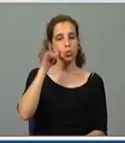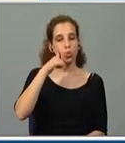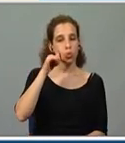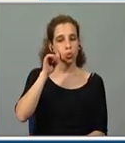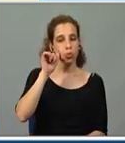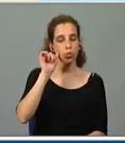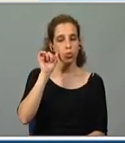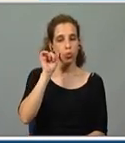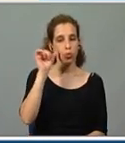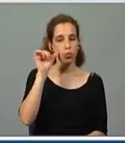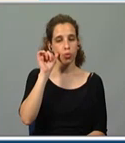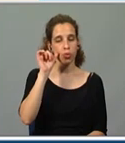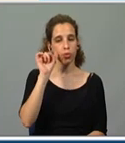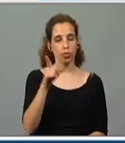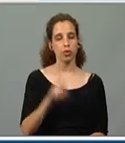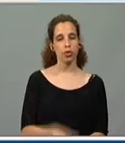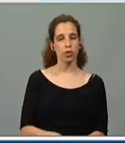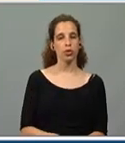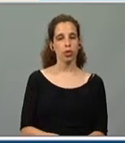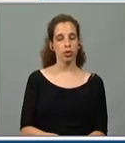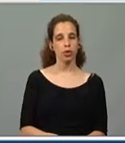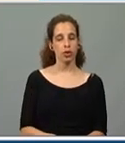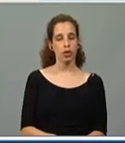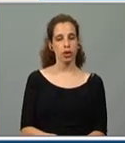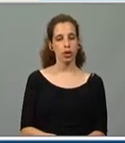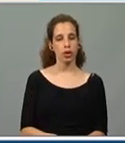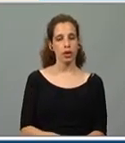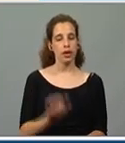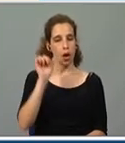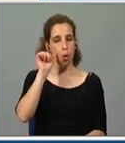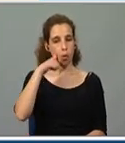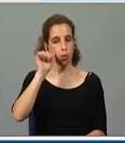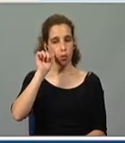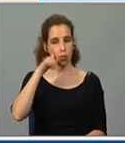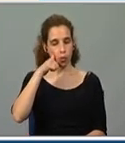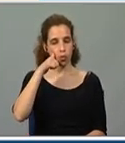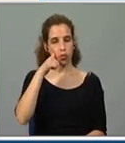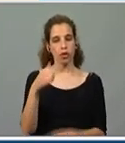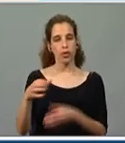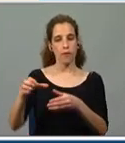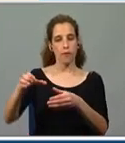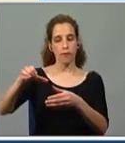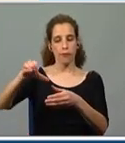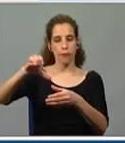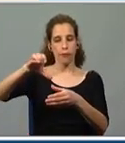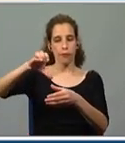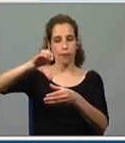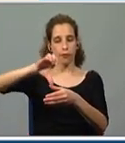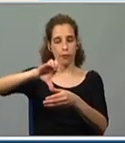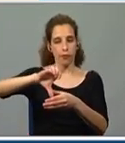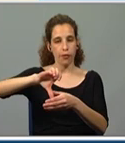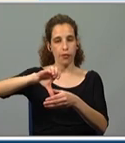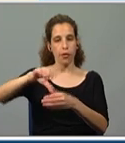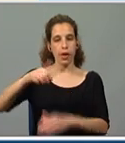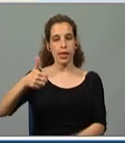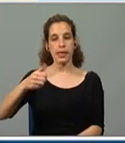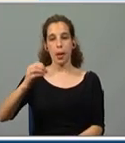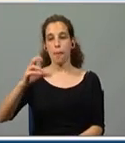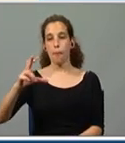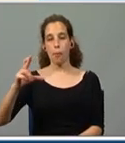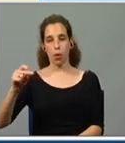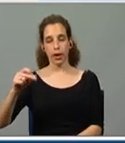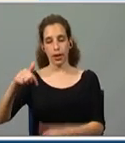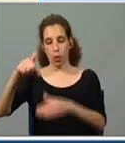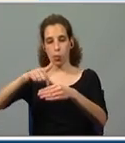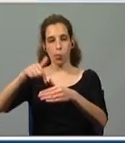este dispositivo, que é um decantador, em que o vinho é vertido cuidadosamente e a borra, ou o pé, como se costuma